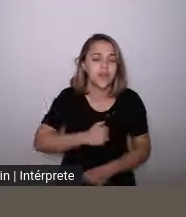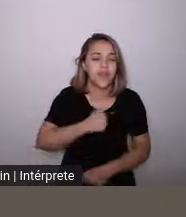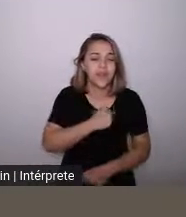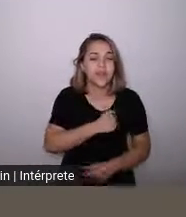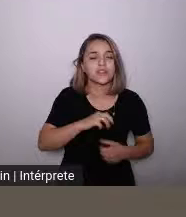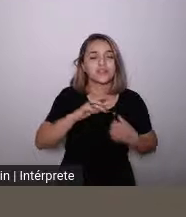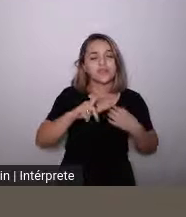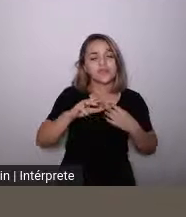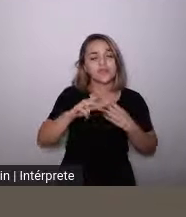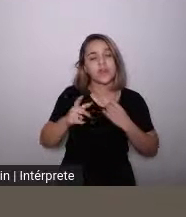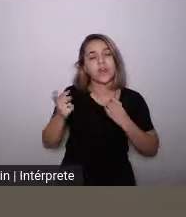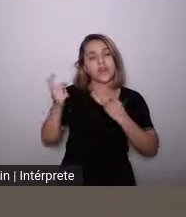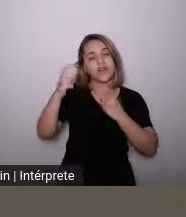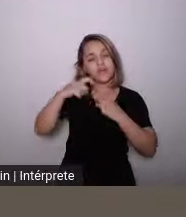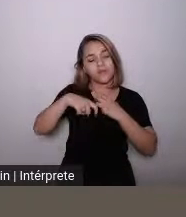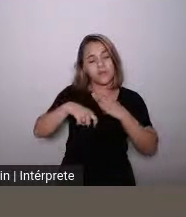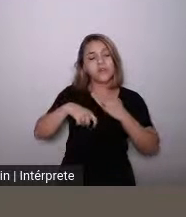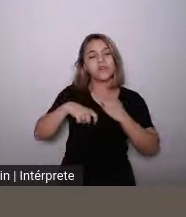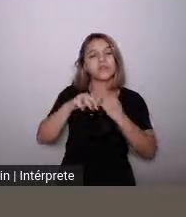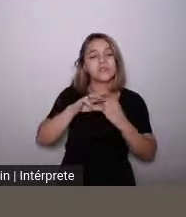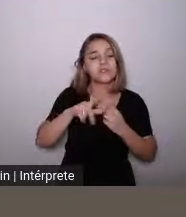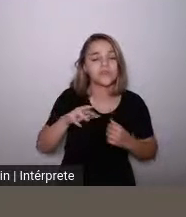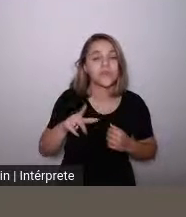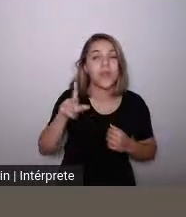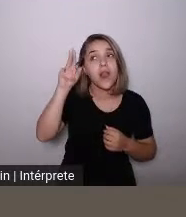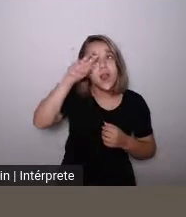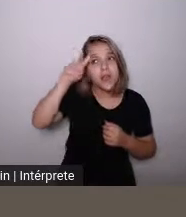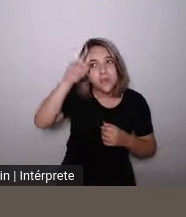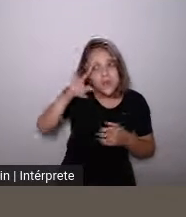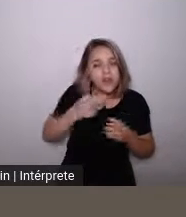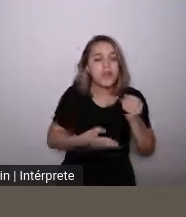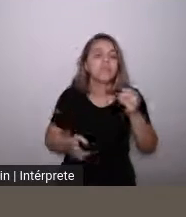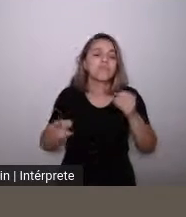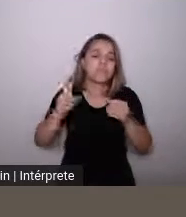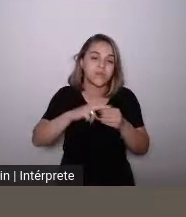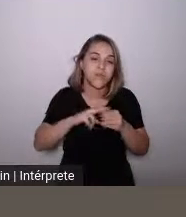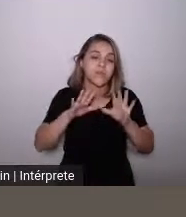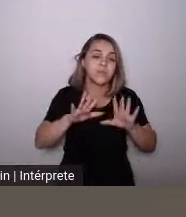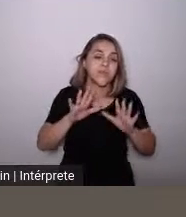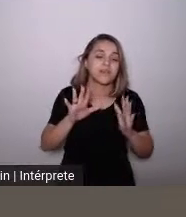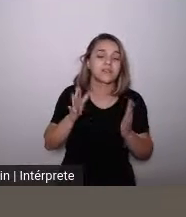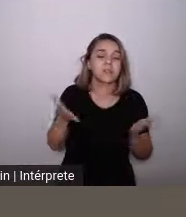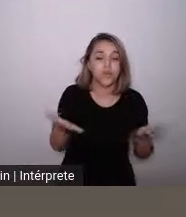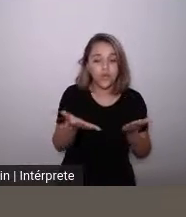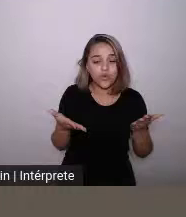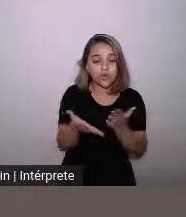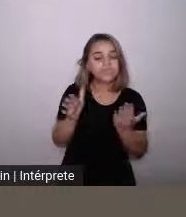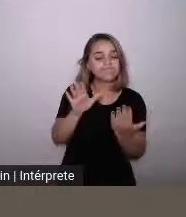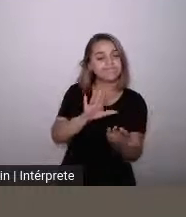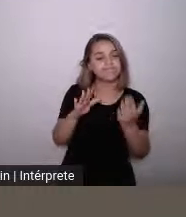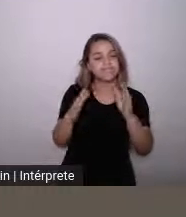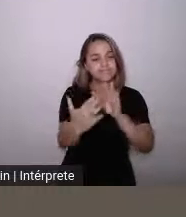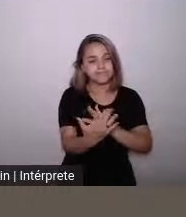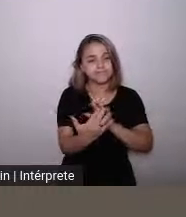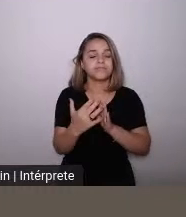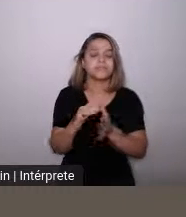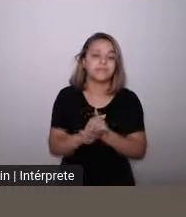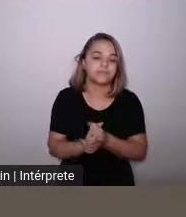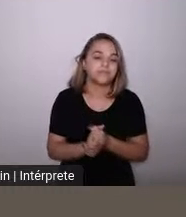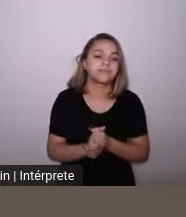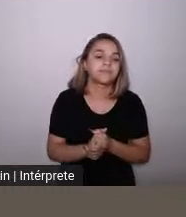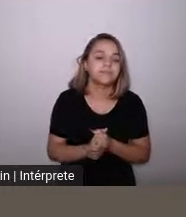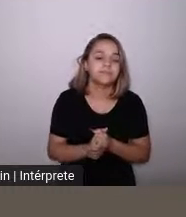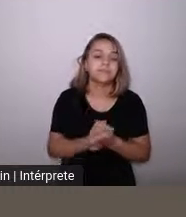às fontes, nem simples restauração do passado, mas transformação do presente. Nem simples restauração do